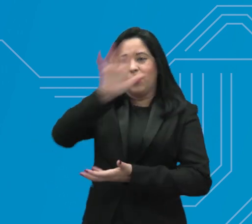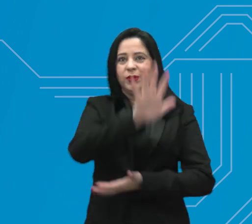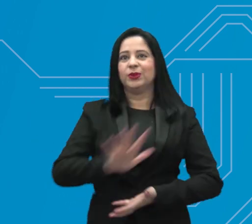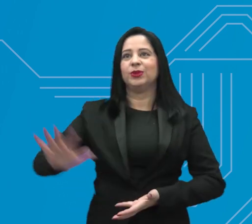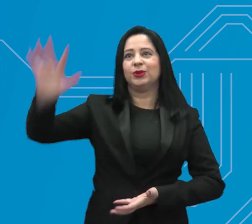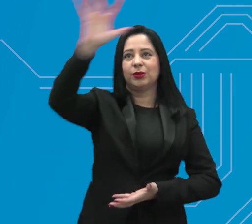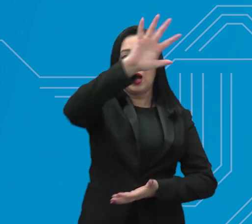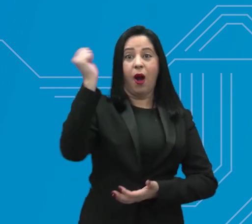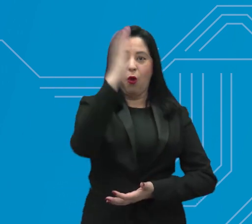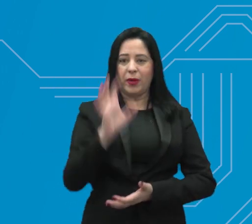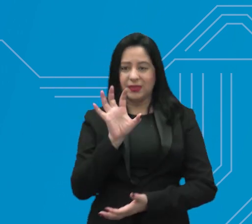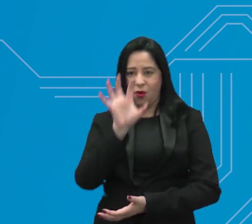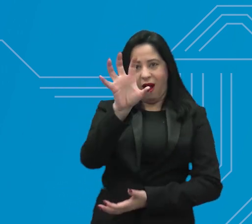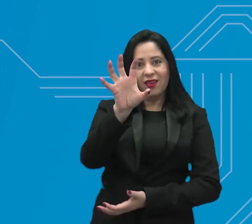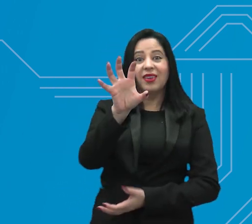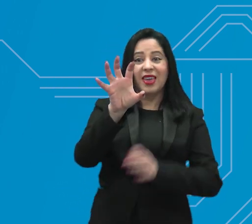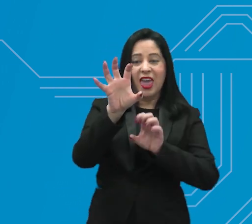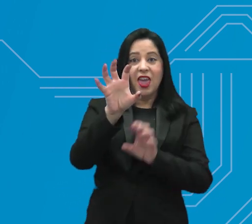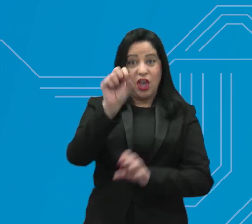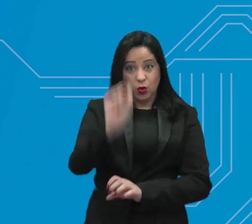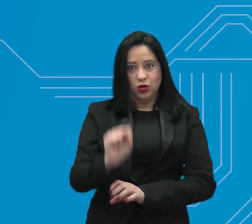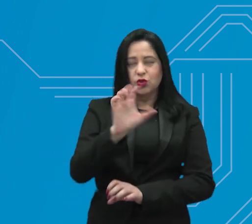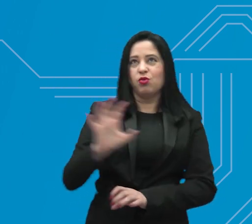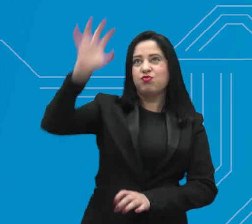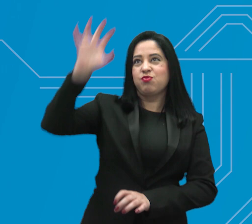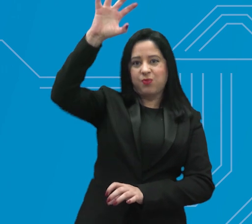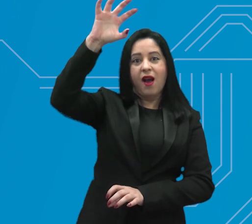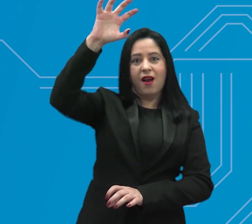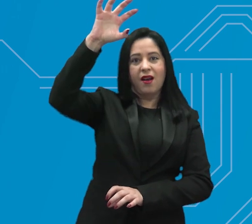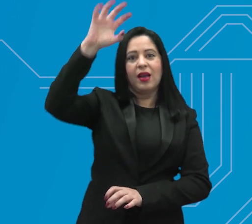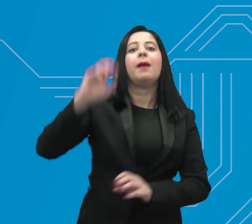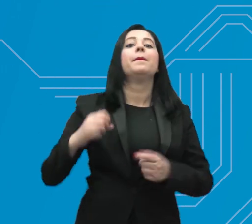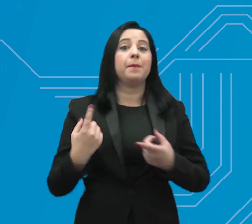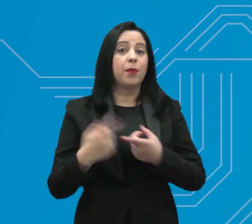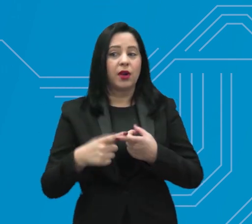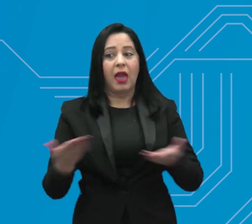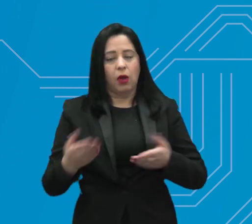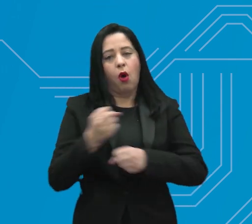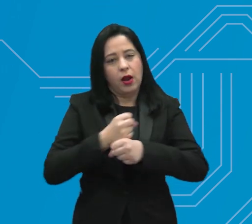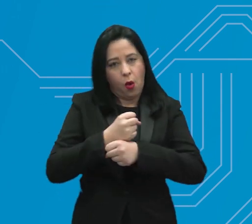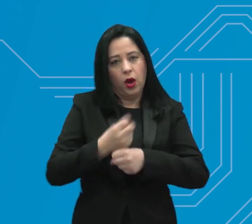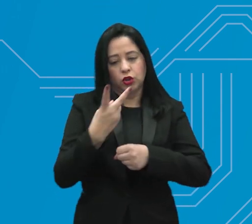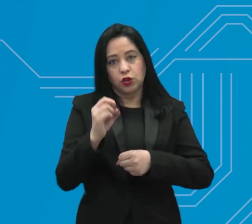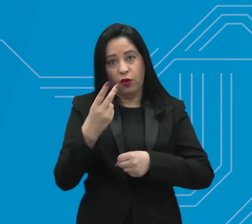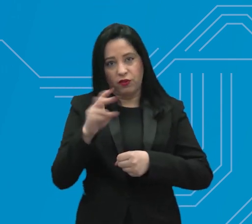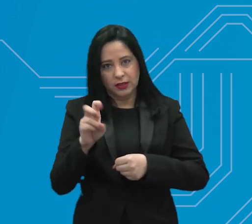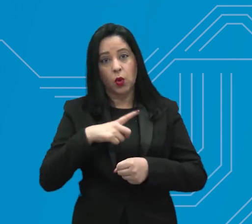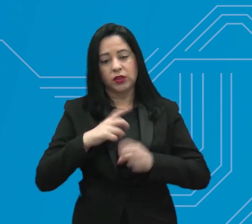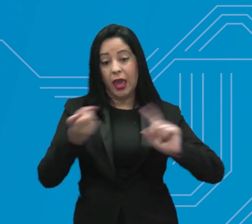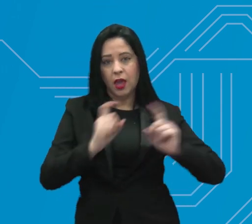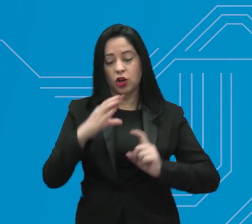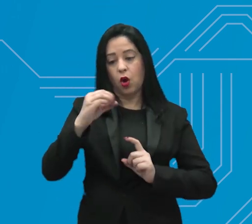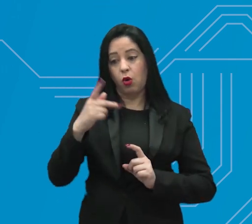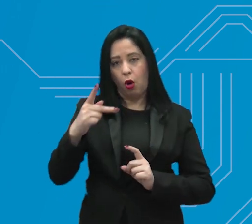invertido, que tem o Brasil no centro do mundo e o sul do país no topo da imagem. O lançamento é feito no ano em que o Brasil vai receber